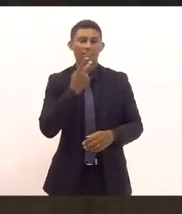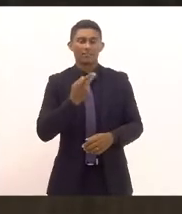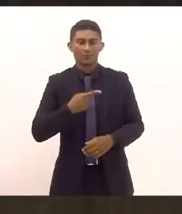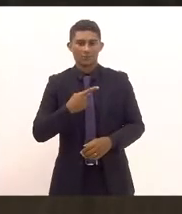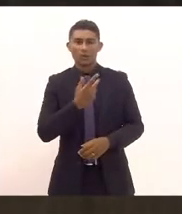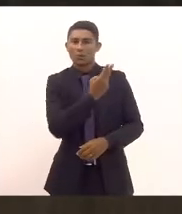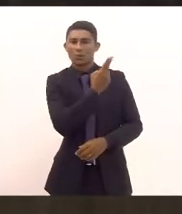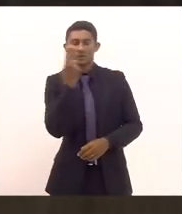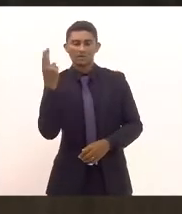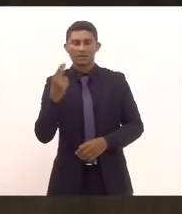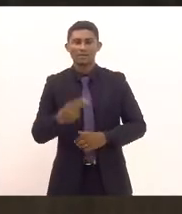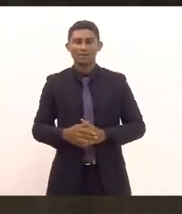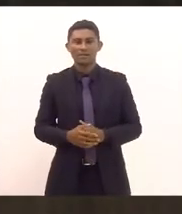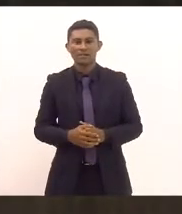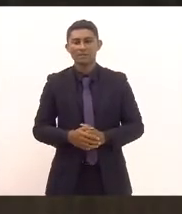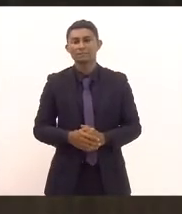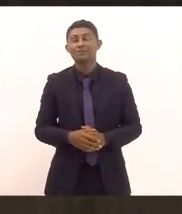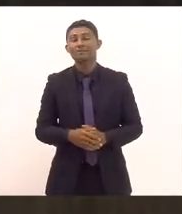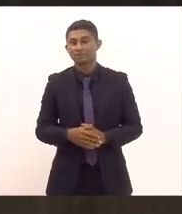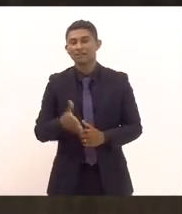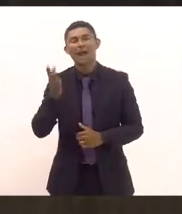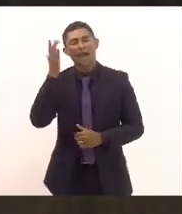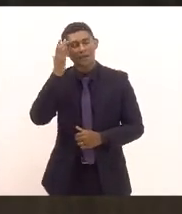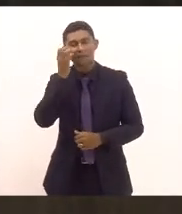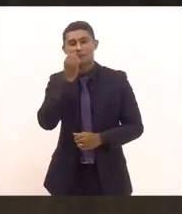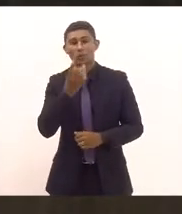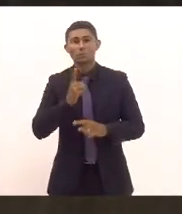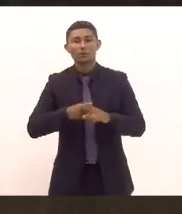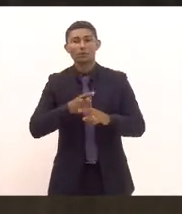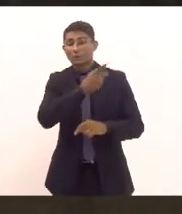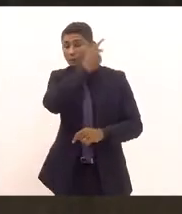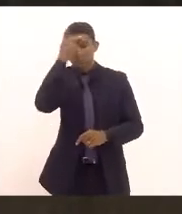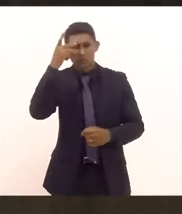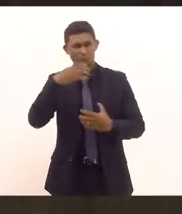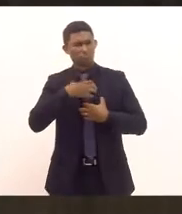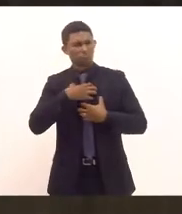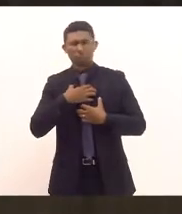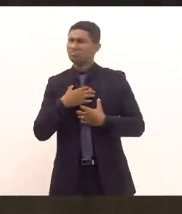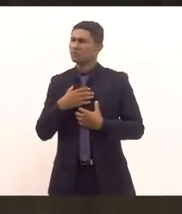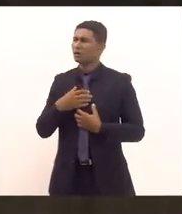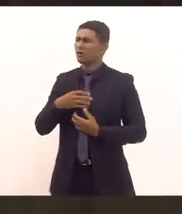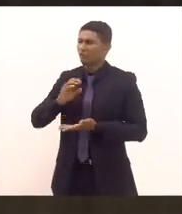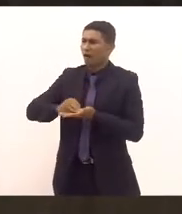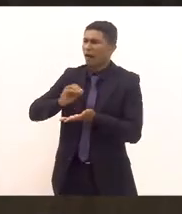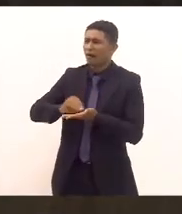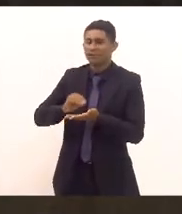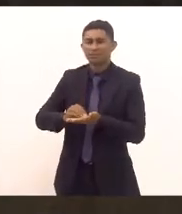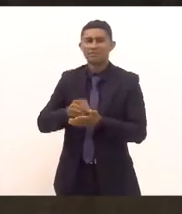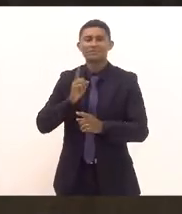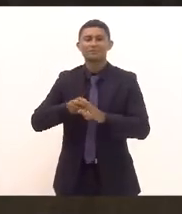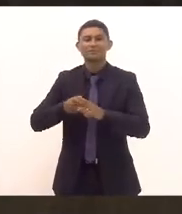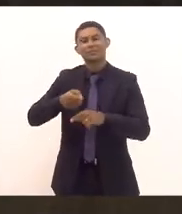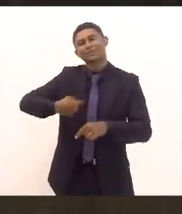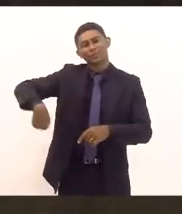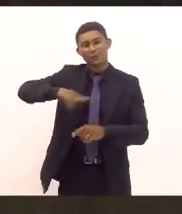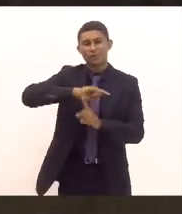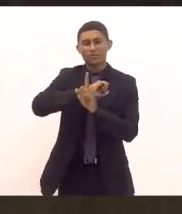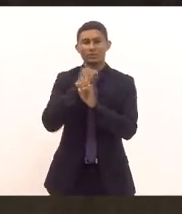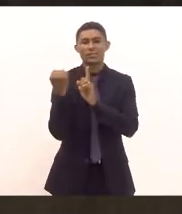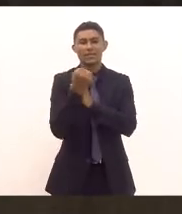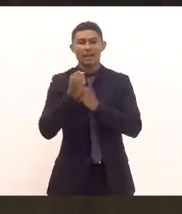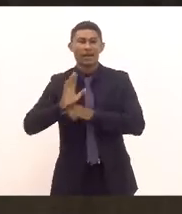vezes aqui nesse microfone e eu acho bom porque quando as pessoas sentem falta da gente é porque a gente faz algo transformador na sociedade